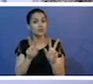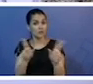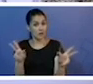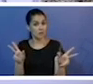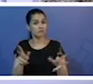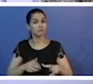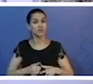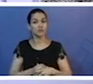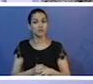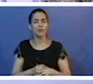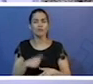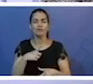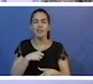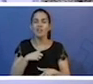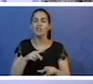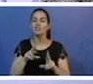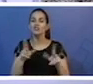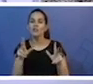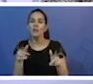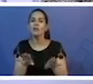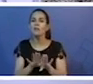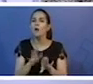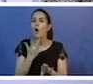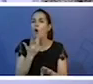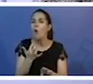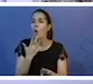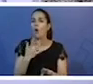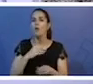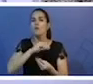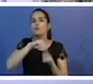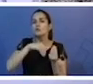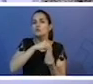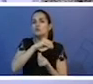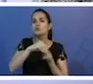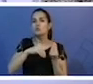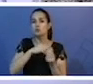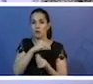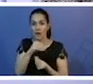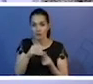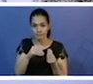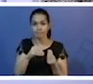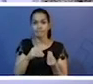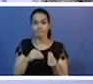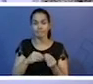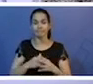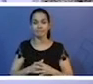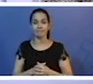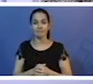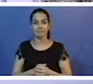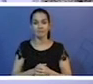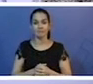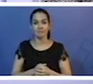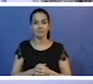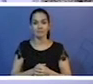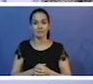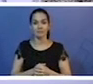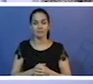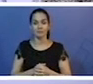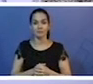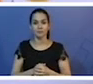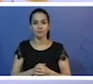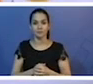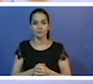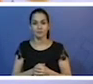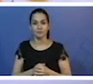observa a diferença na sua composição dos minerais que estão aqui naquela área geologicamente falando.